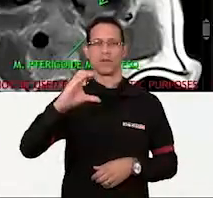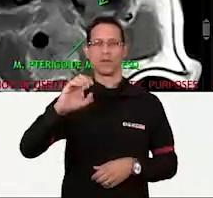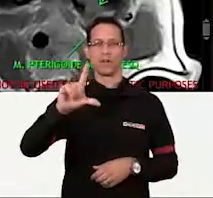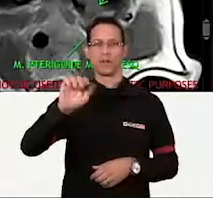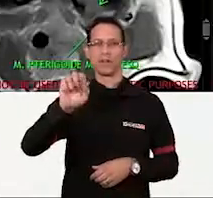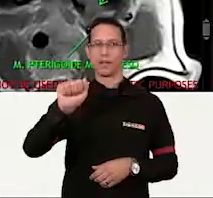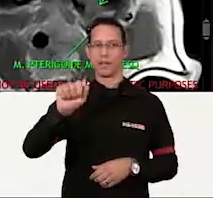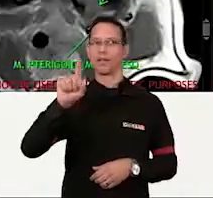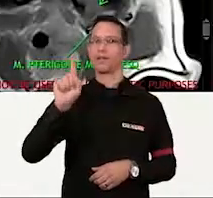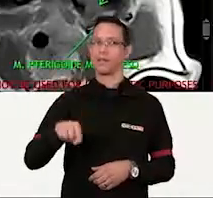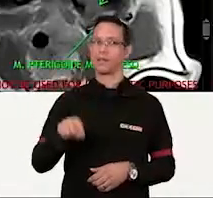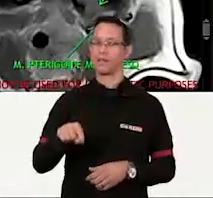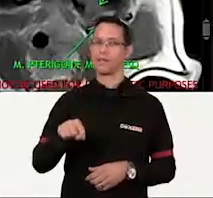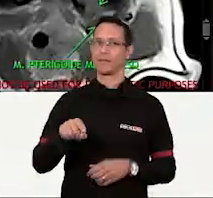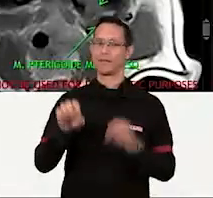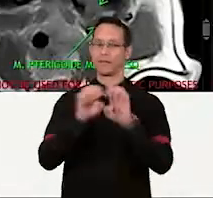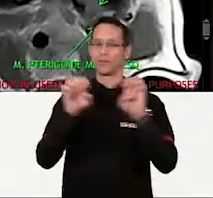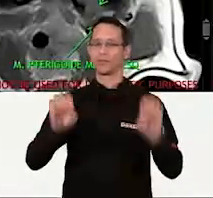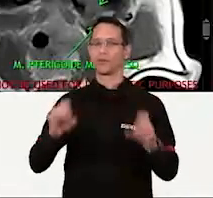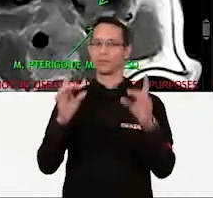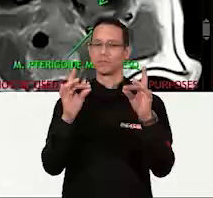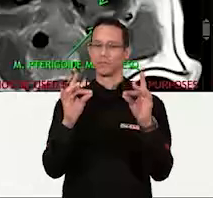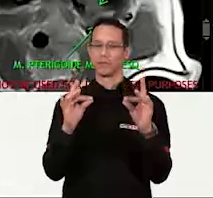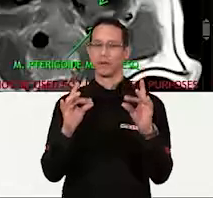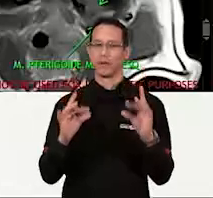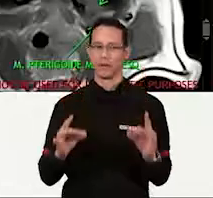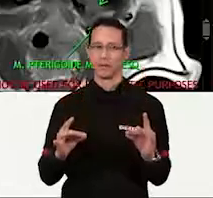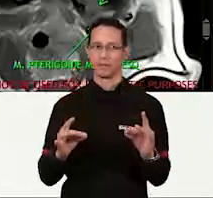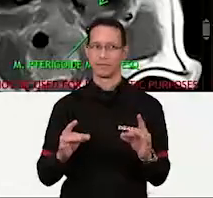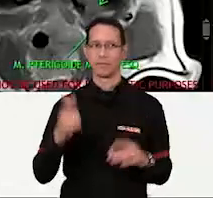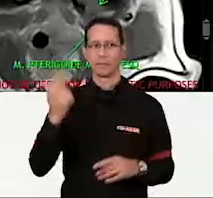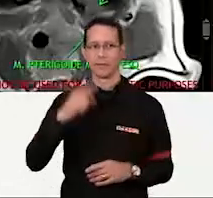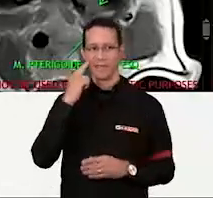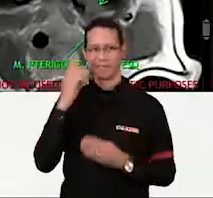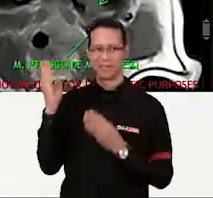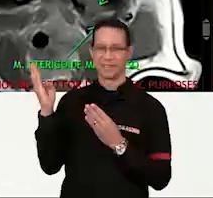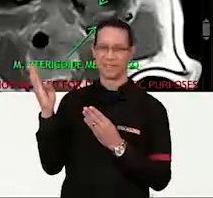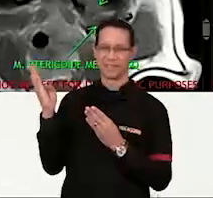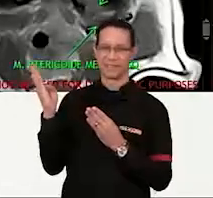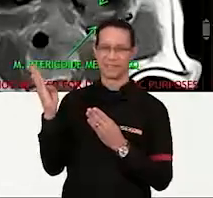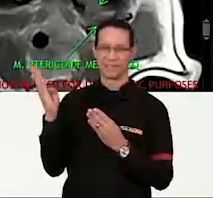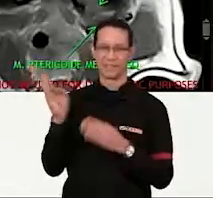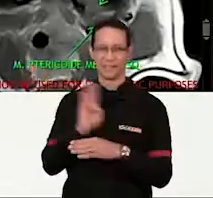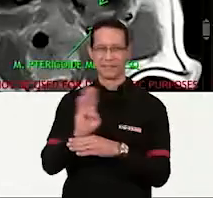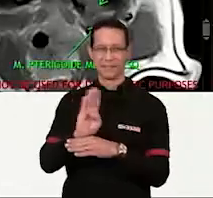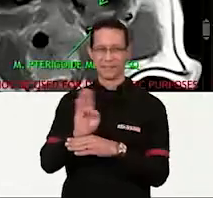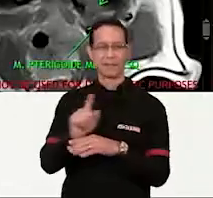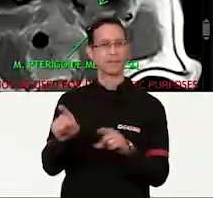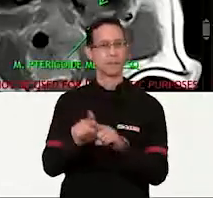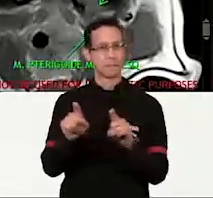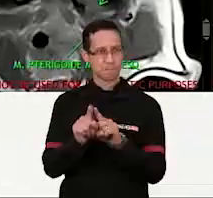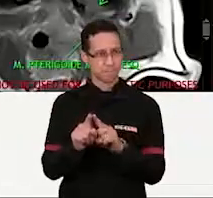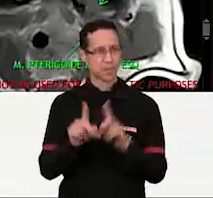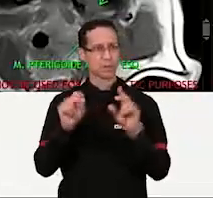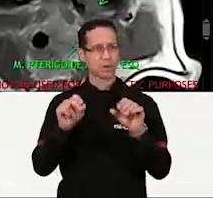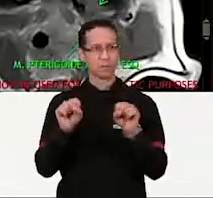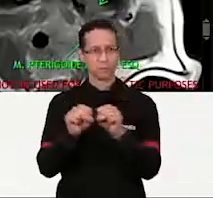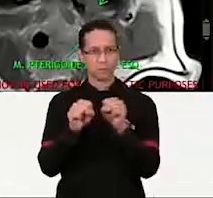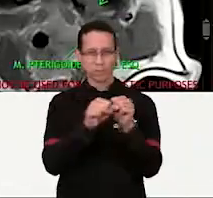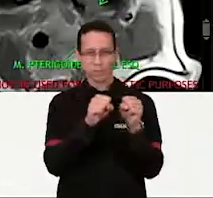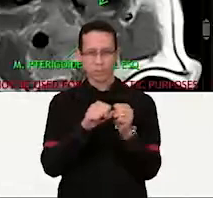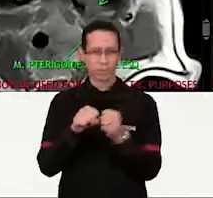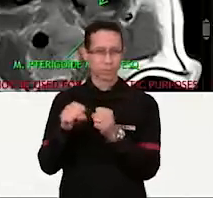bem delicada. E, no mesmo sentido, esse vídeo que é da Cris, você também tem a indicação da destruição